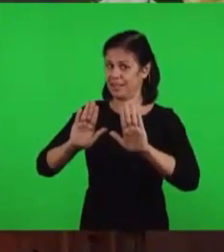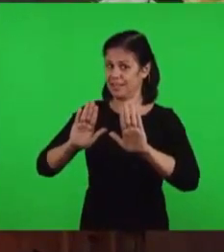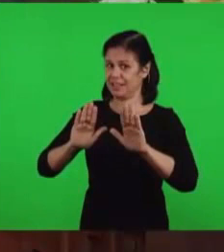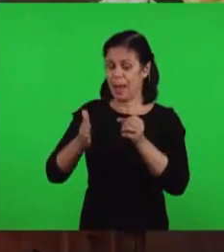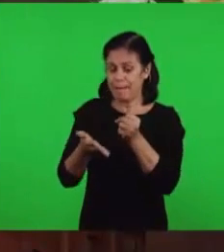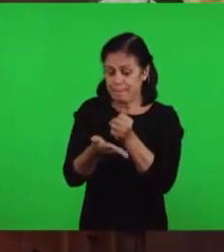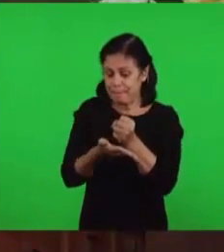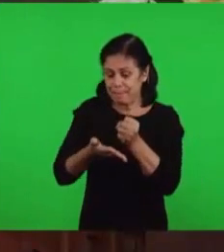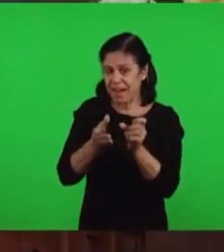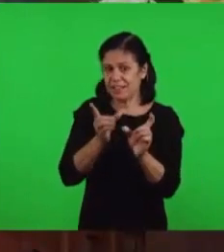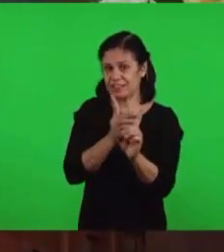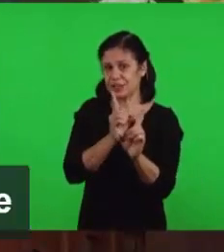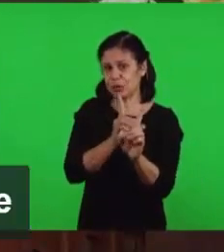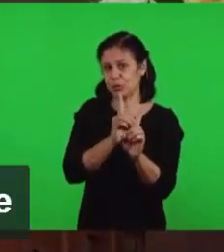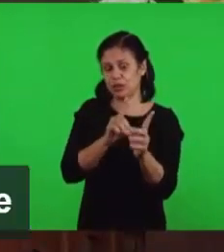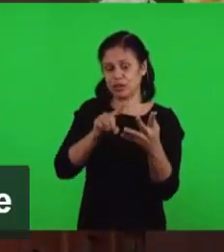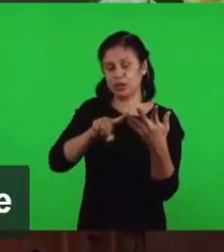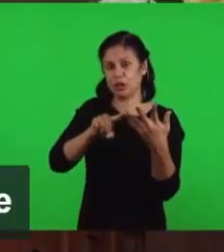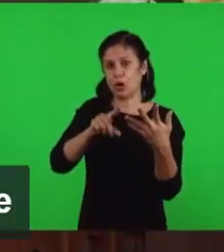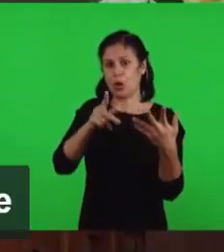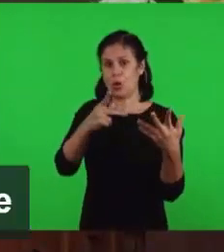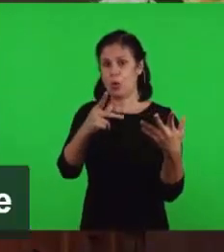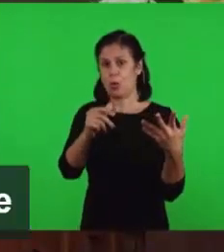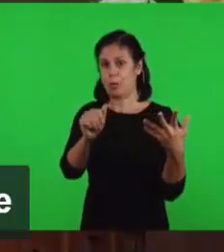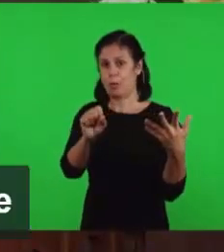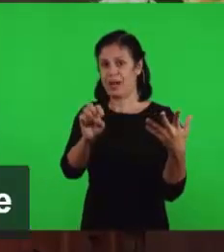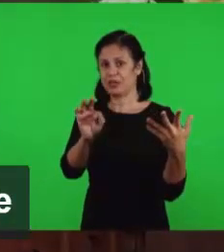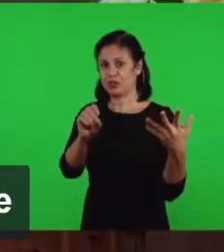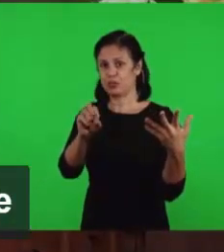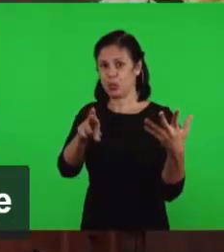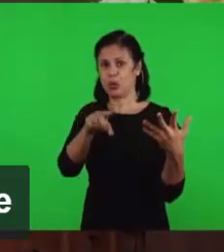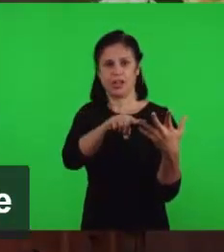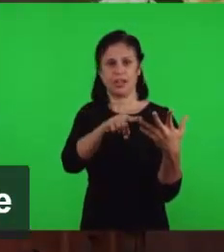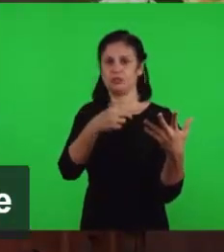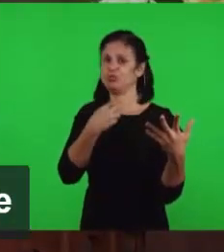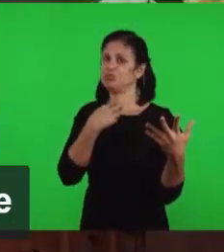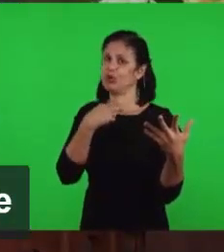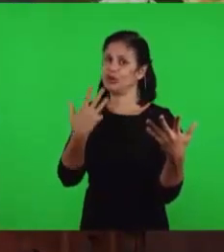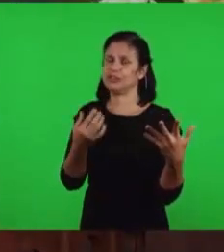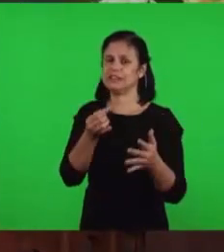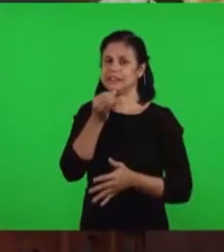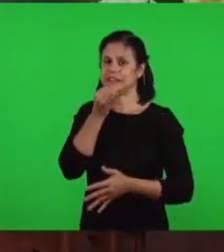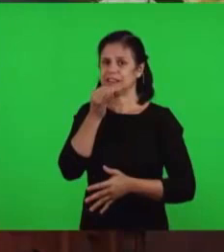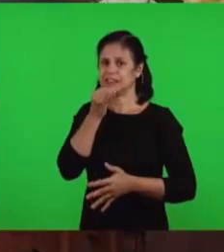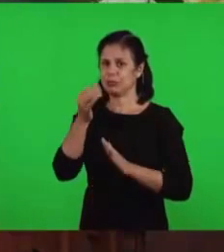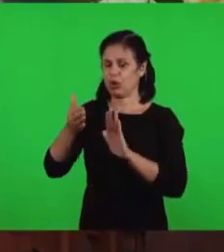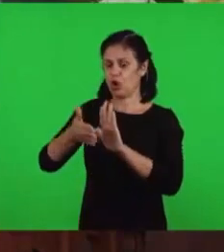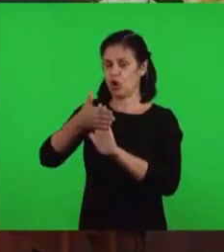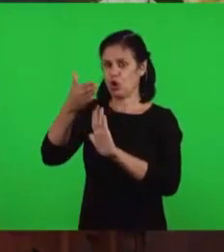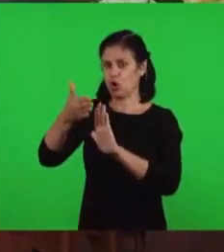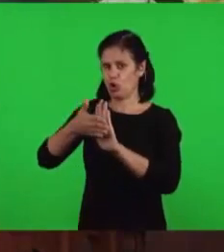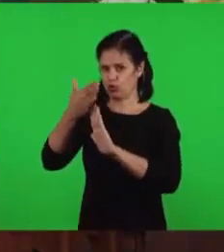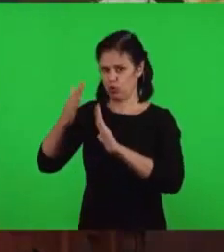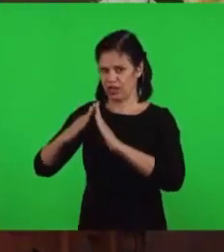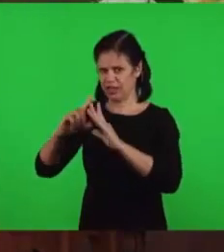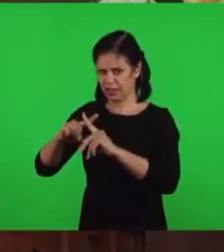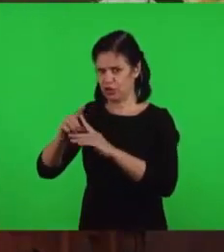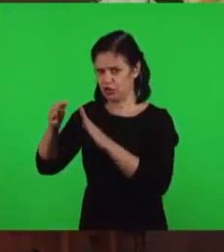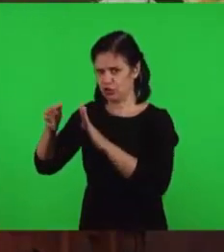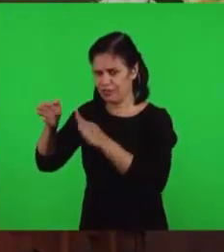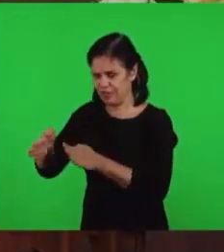da doutrina então eu digo assim o louvor da Igreja fiel não pode ser atos declaratórios